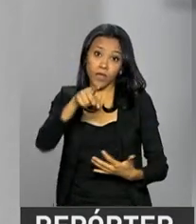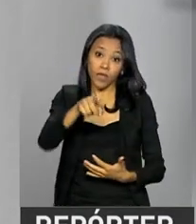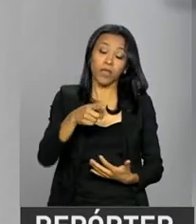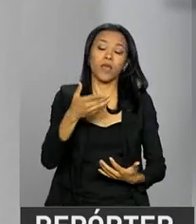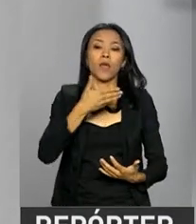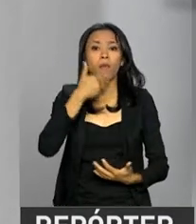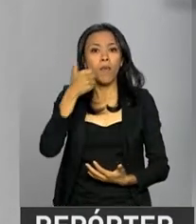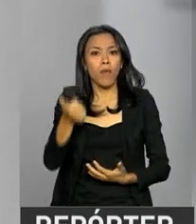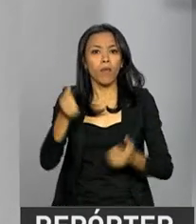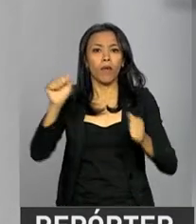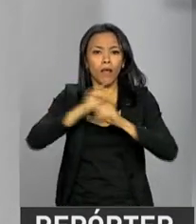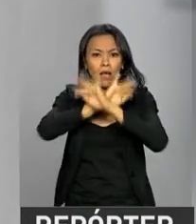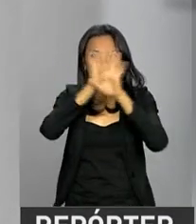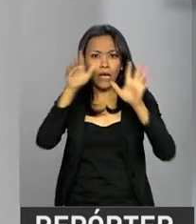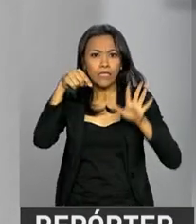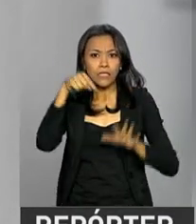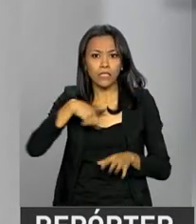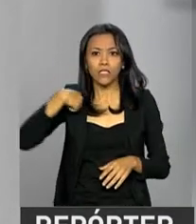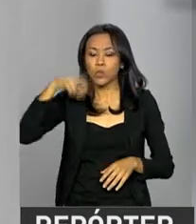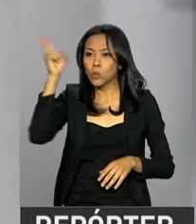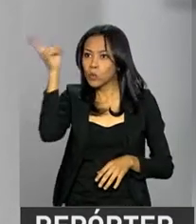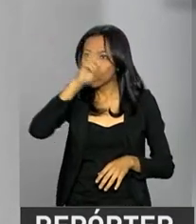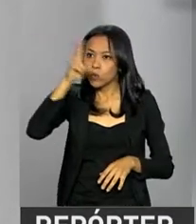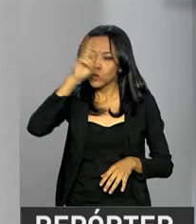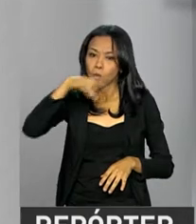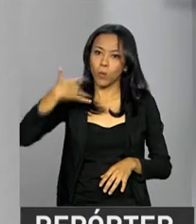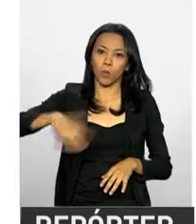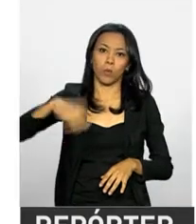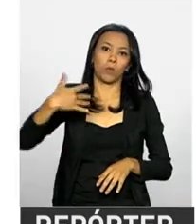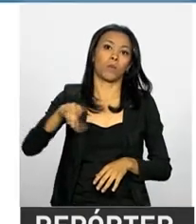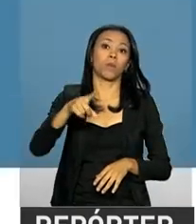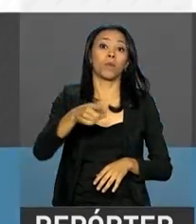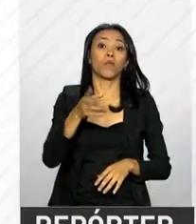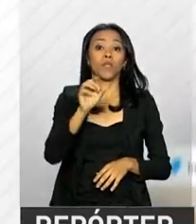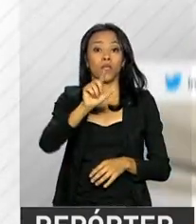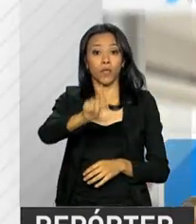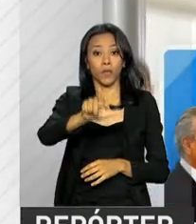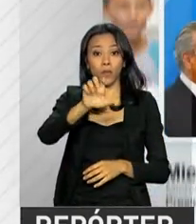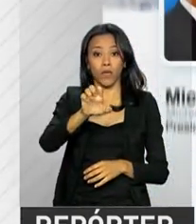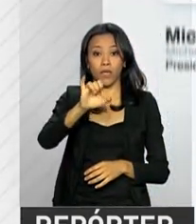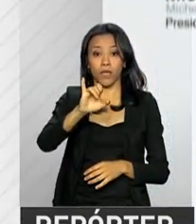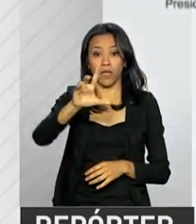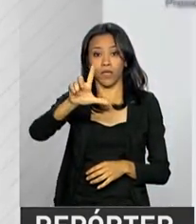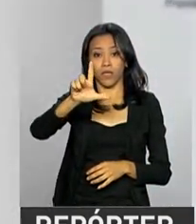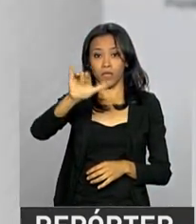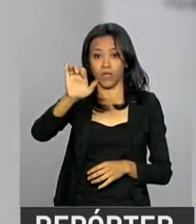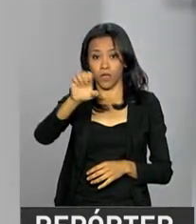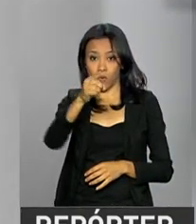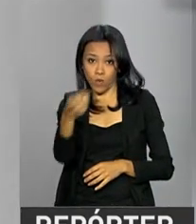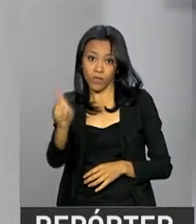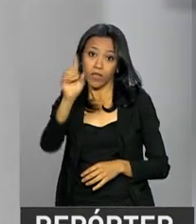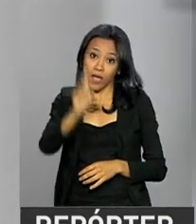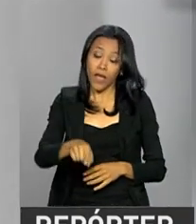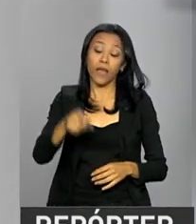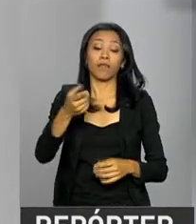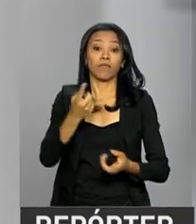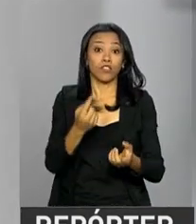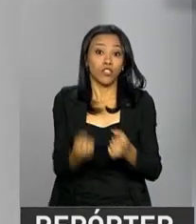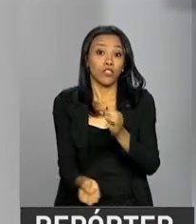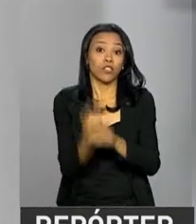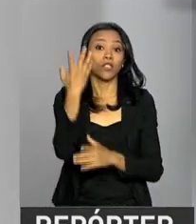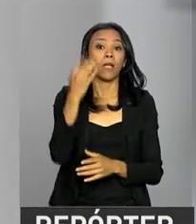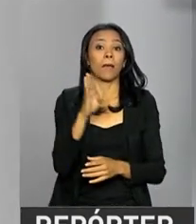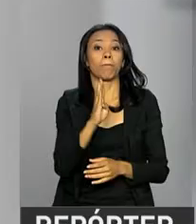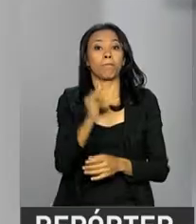um momento histórico e que os leões vão ser uma oportunidade de gerar bilhões em investimentos e